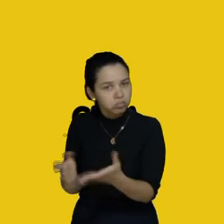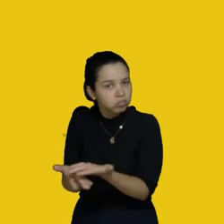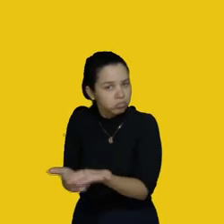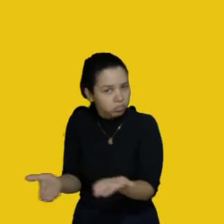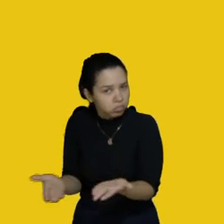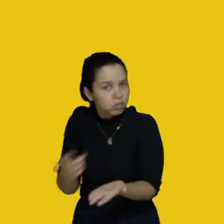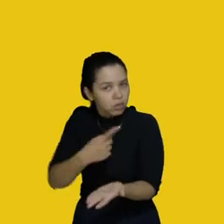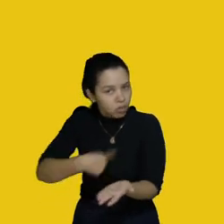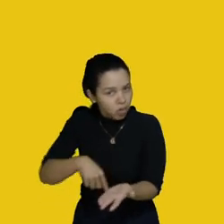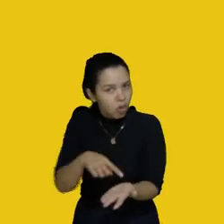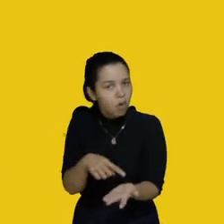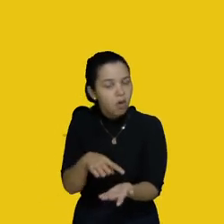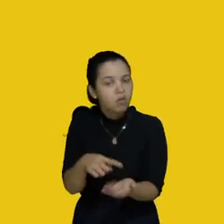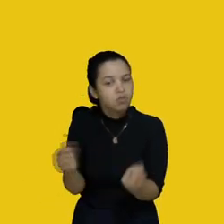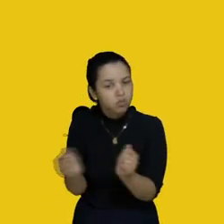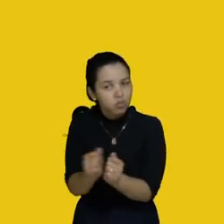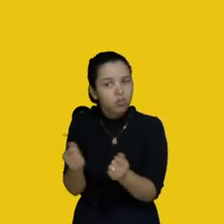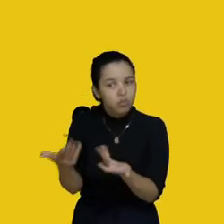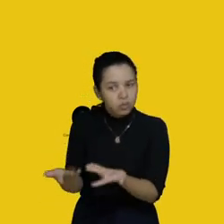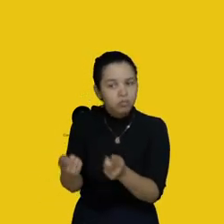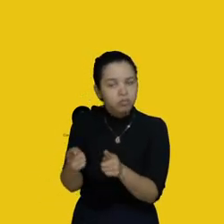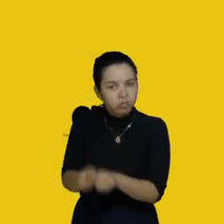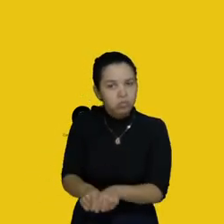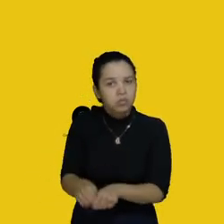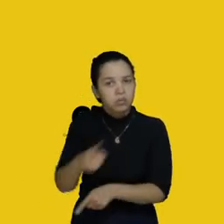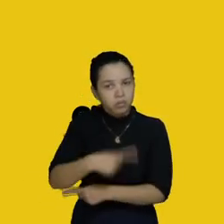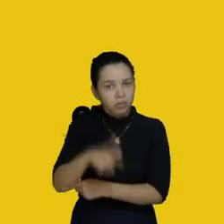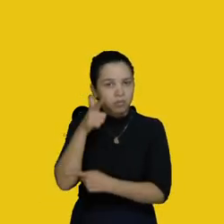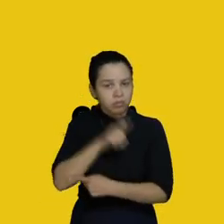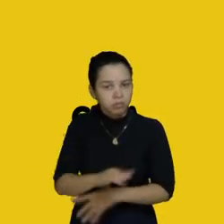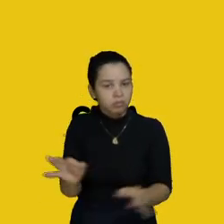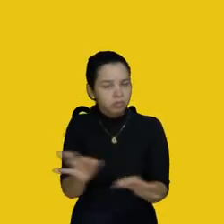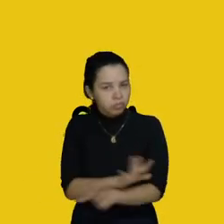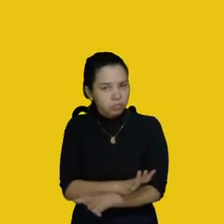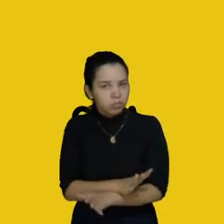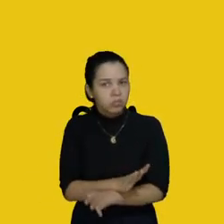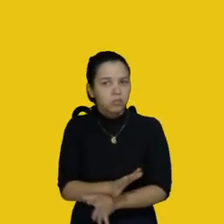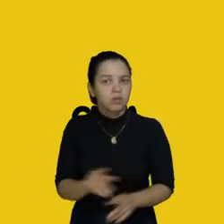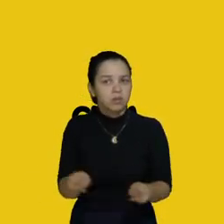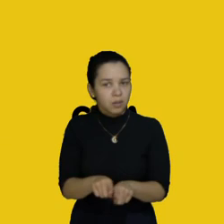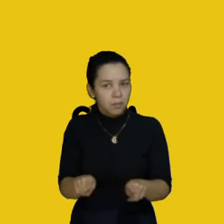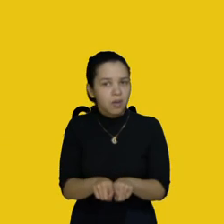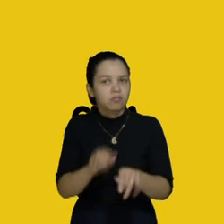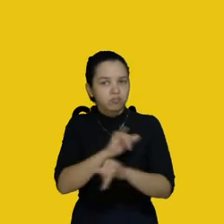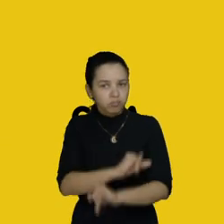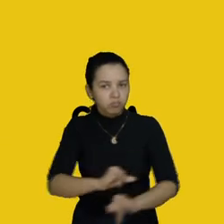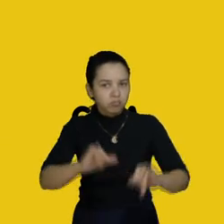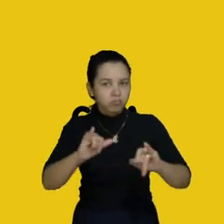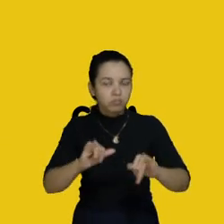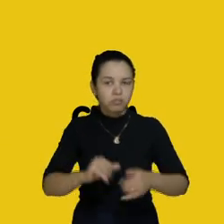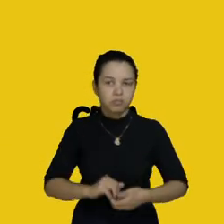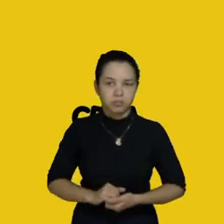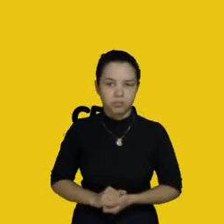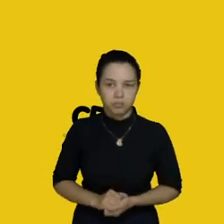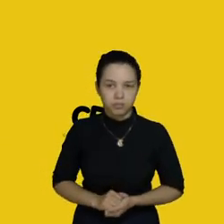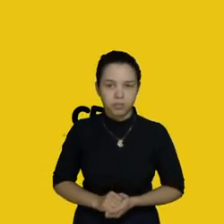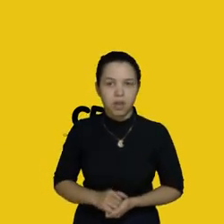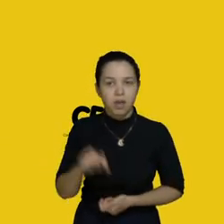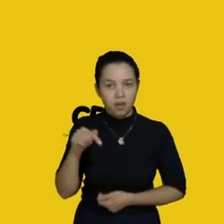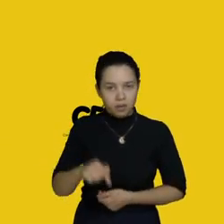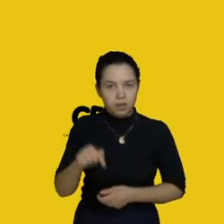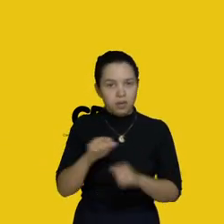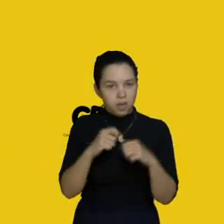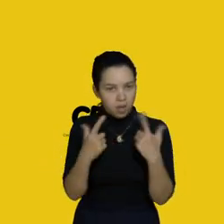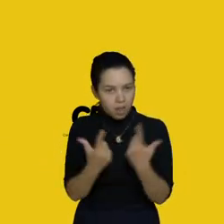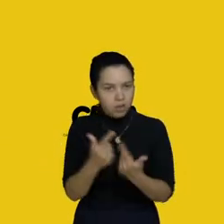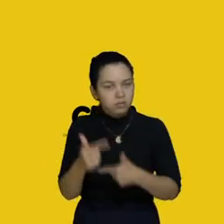contamos com vocês para que isso se realize Como já foi aqui também anunciado que a casa vai dar continuidade nos